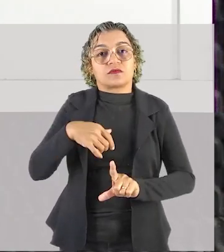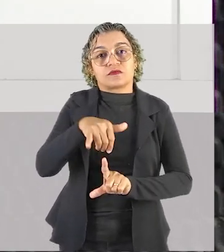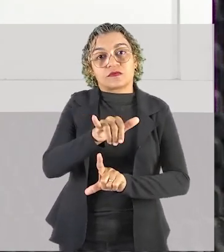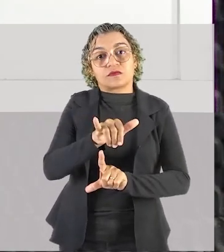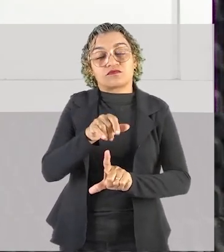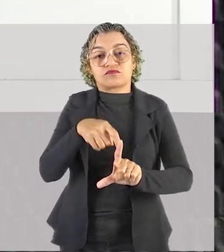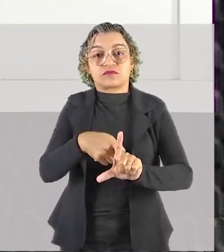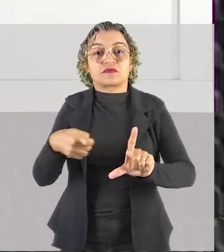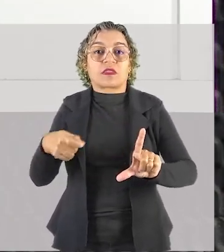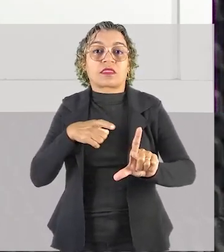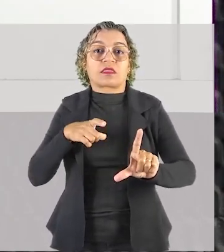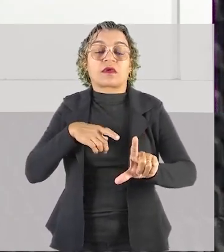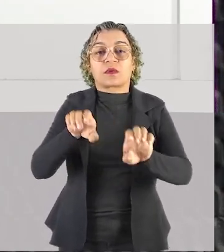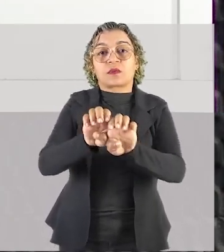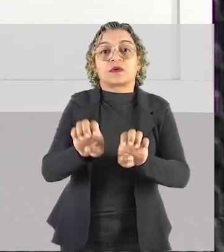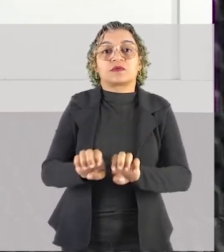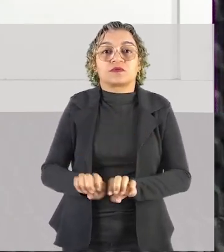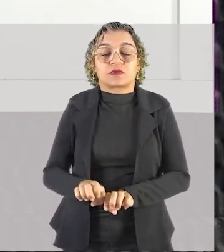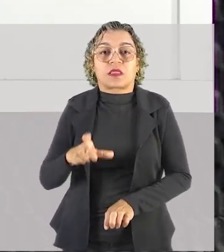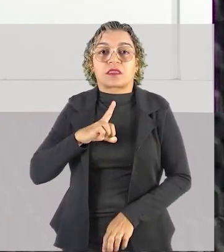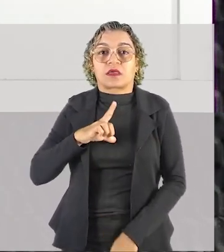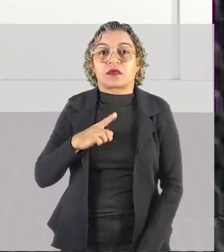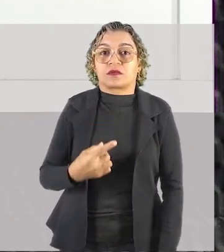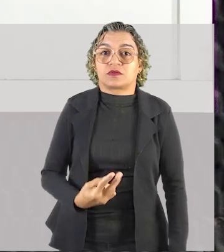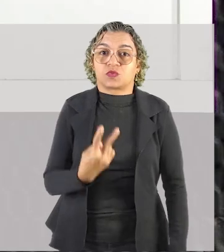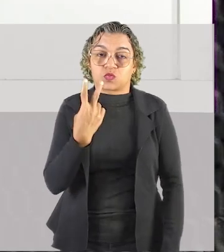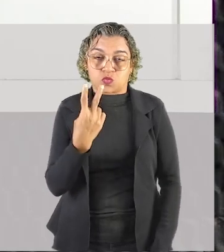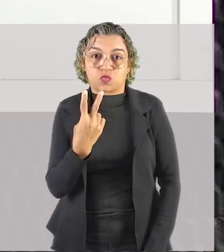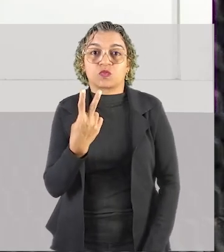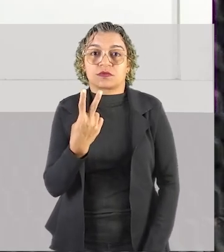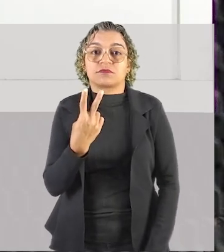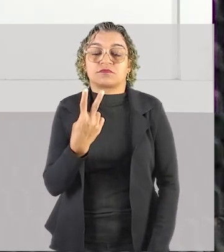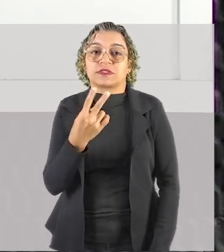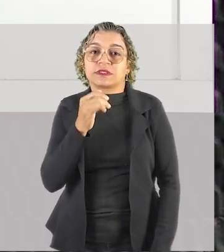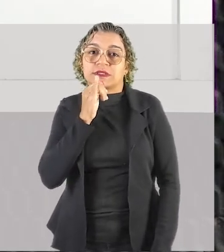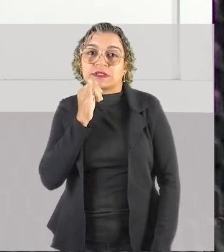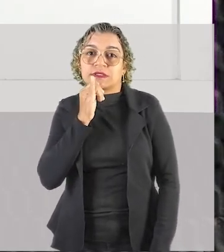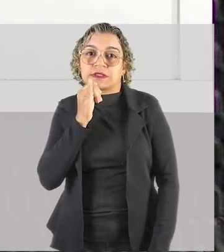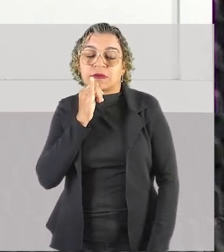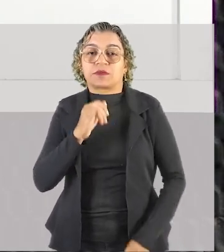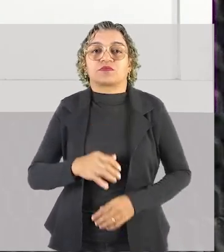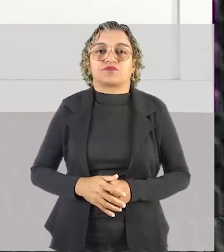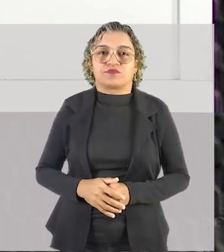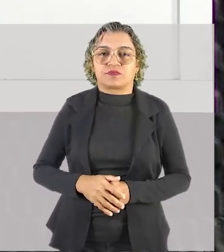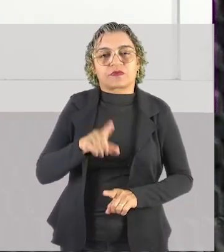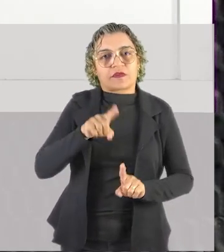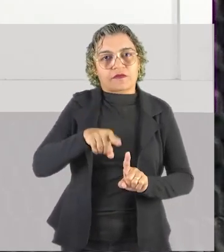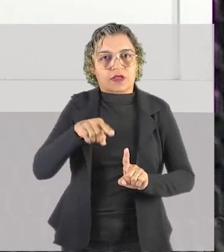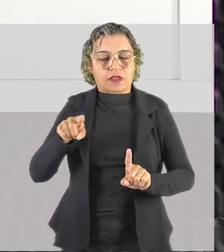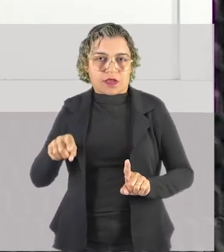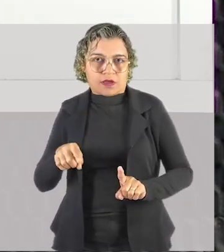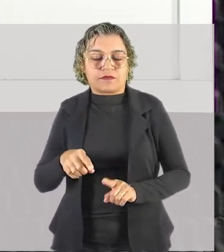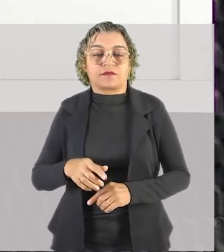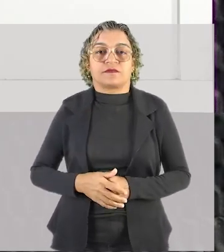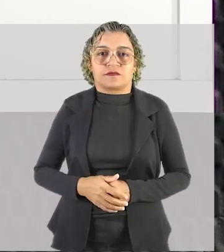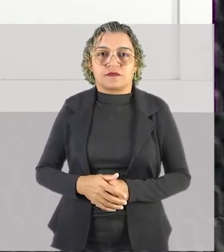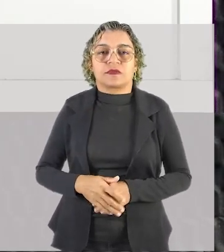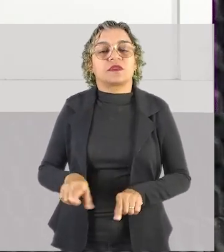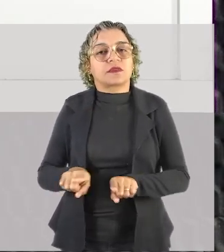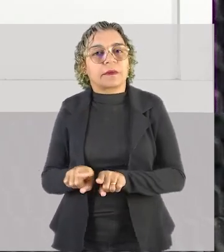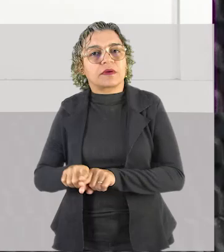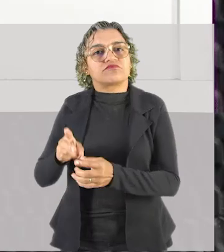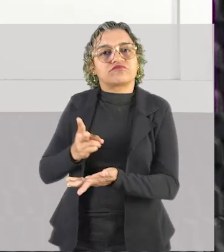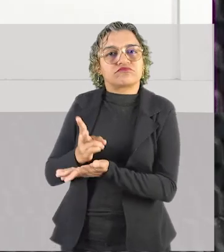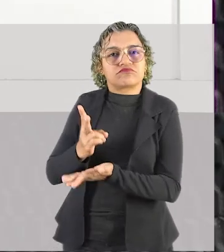tem uma estrutura onde ela tem duas variáveis, né? Uma que está em função da outra, uma que fica no primeiro membro, e duas